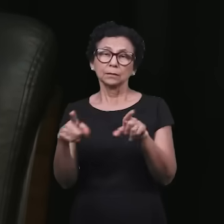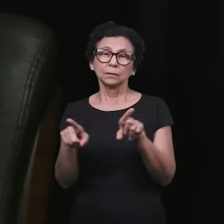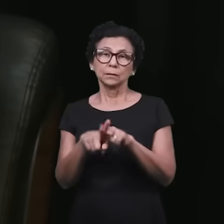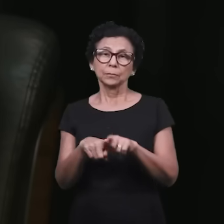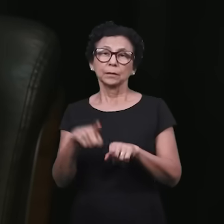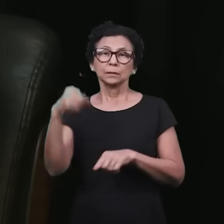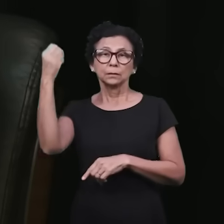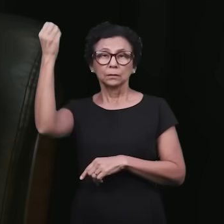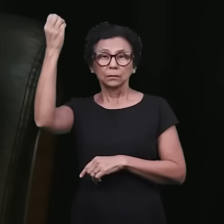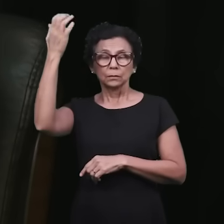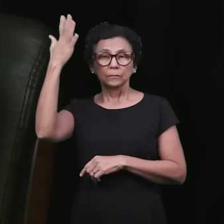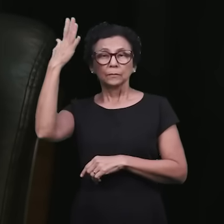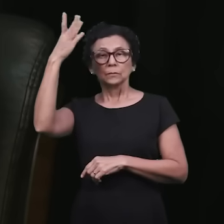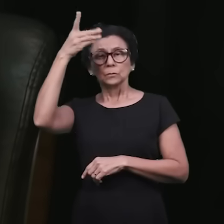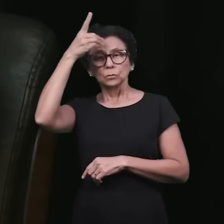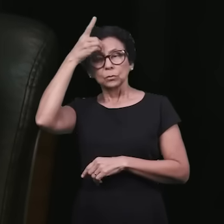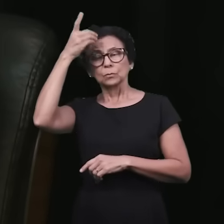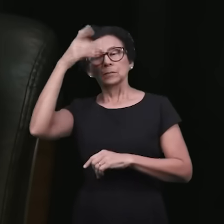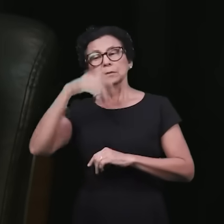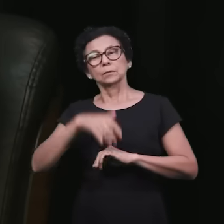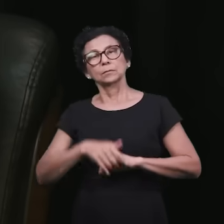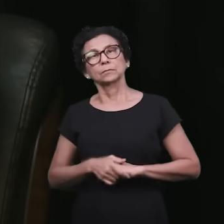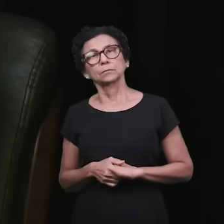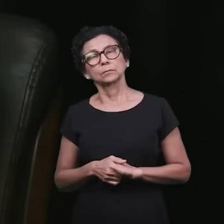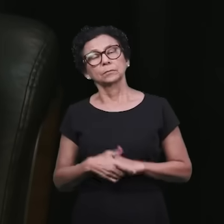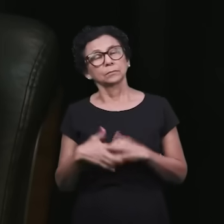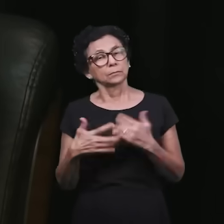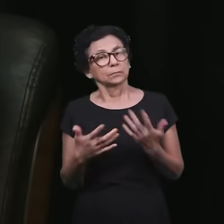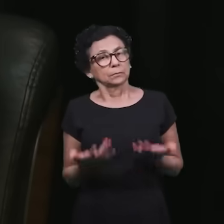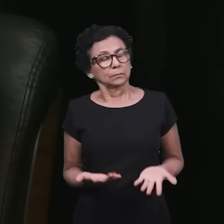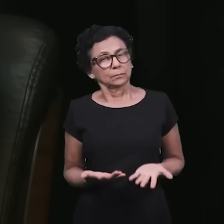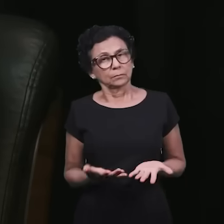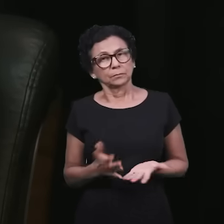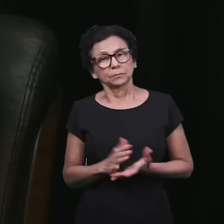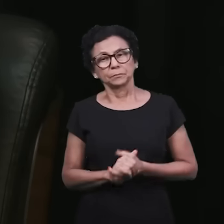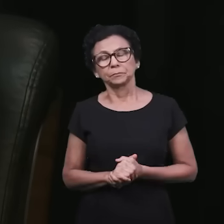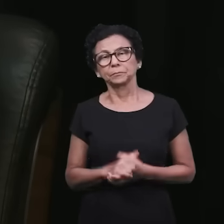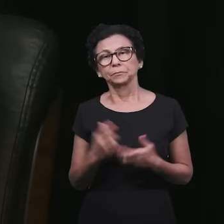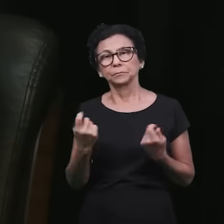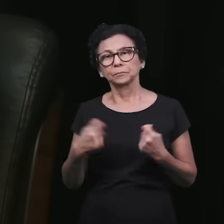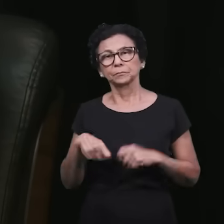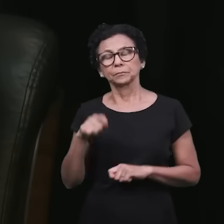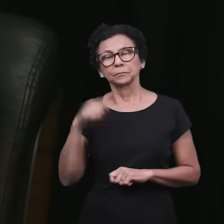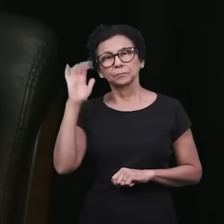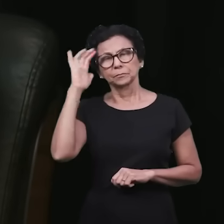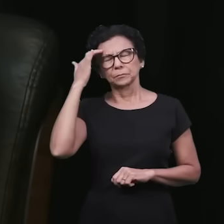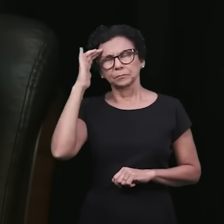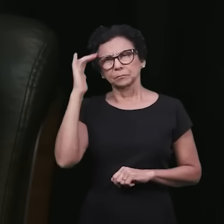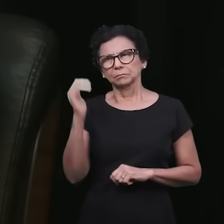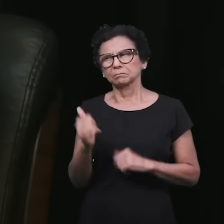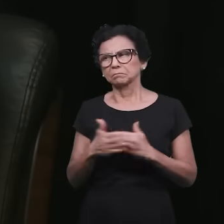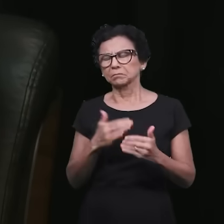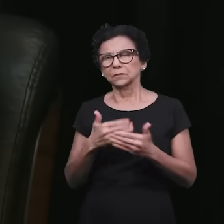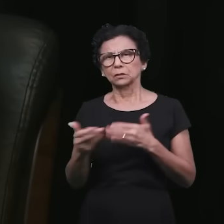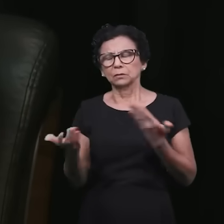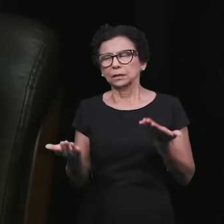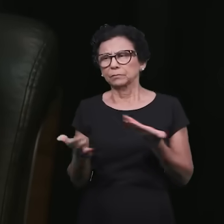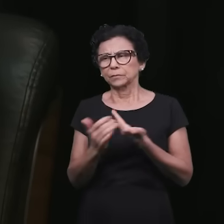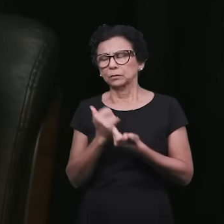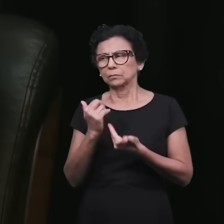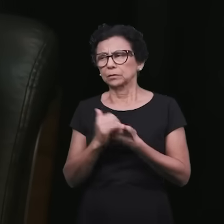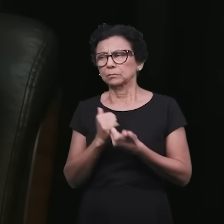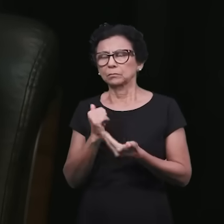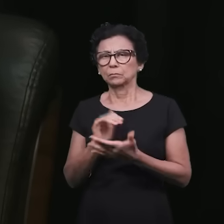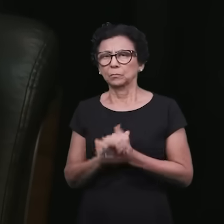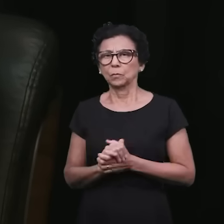corpo, que é o presbitério. Então, a ovelha ela tem que entender quando ela recebe qualquer orientação. Pode ser uma